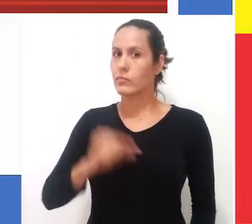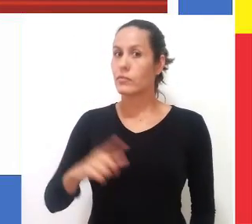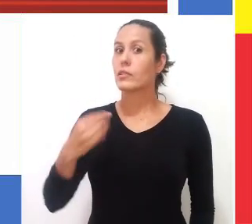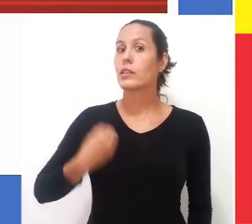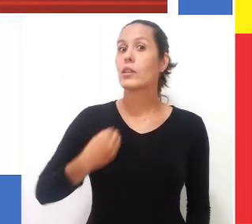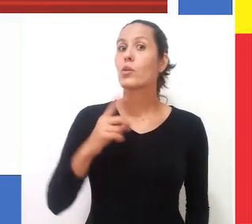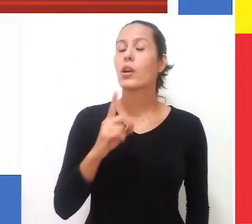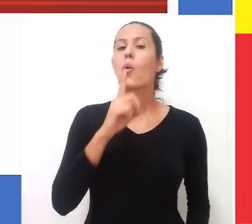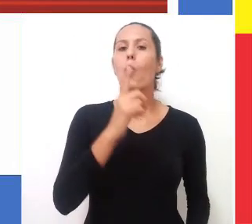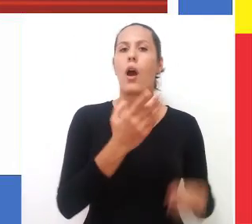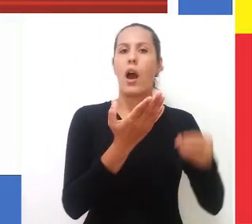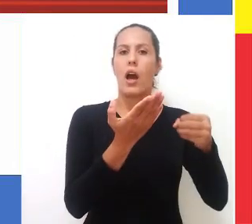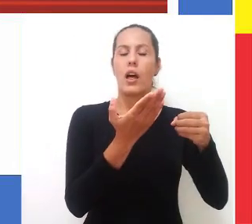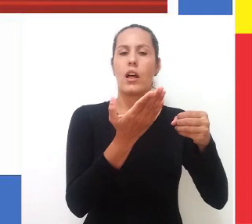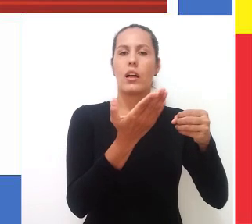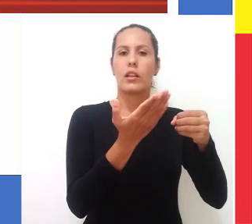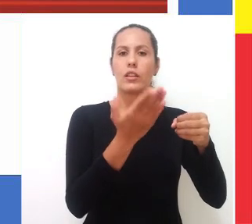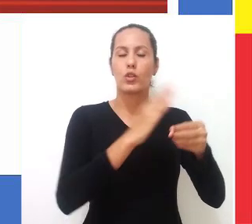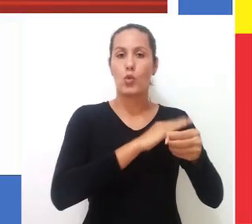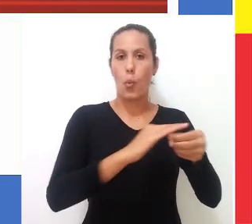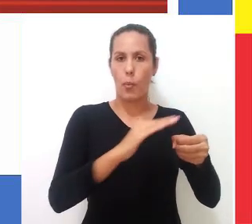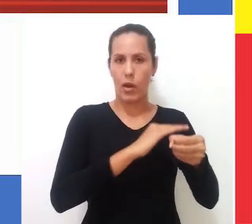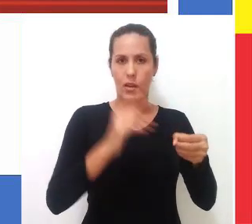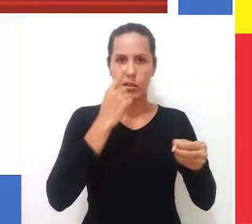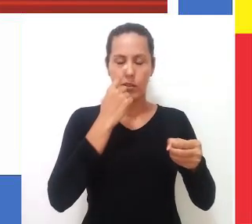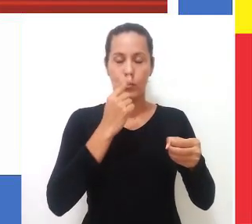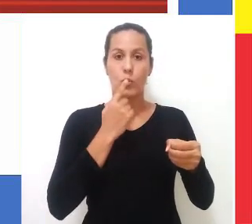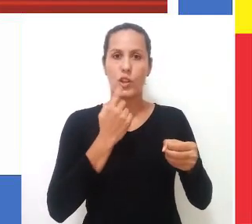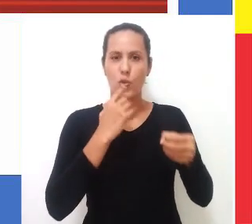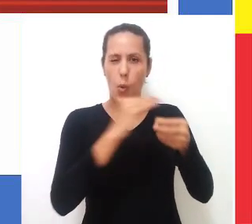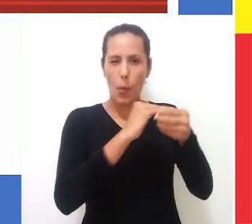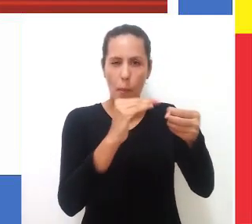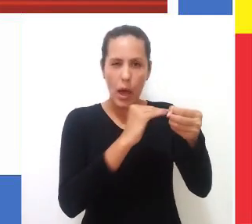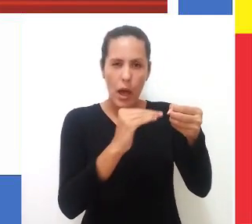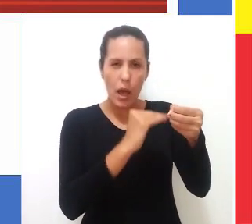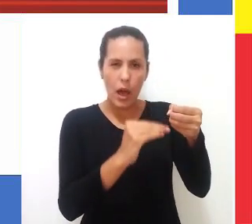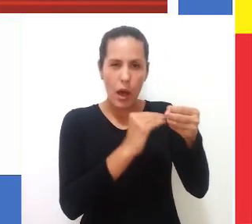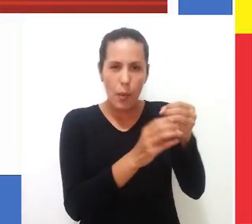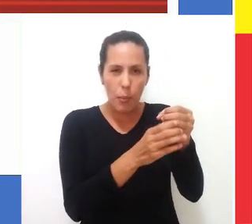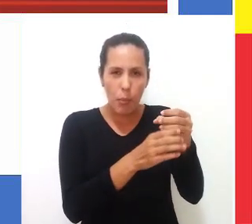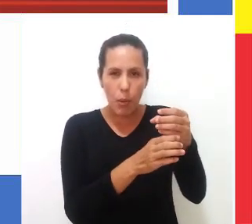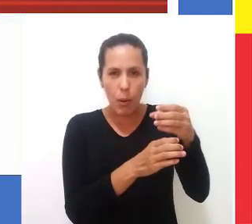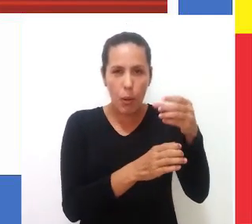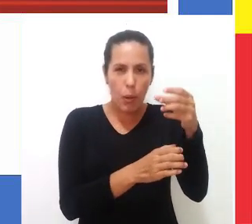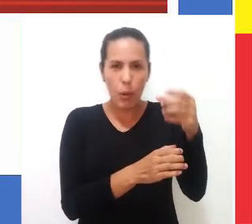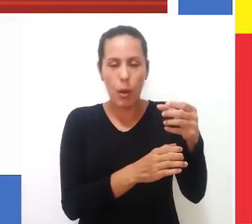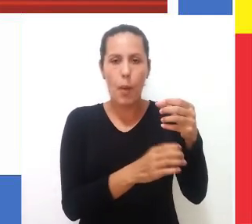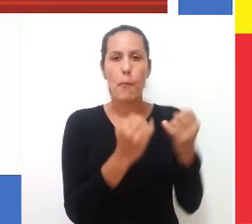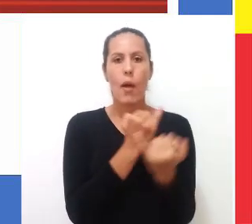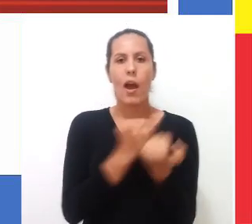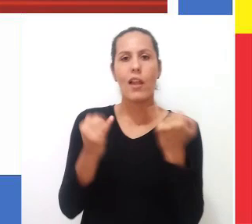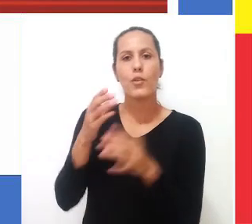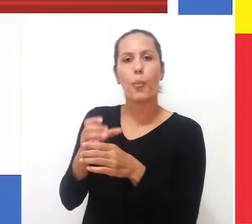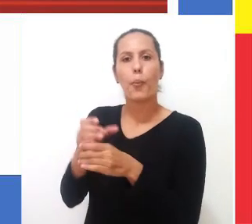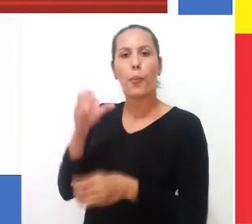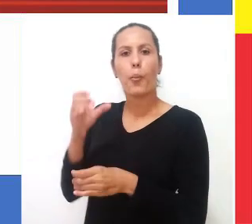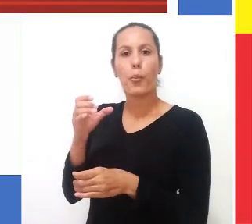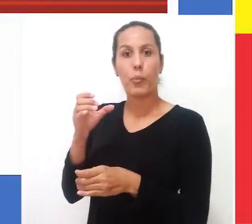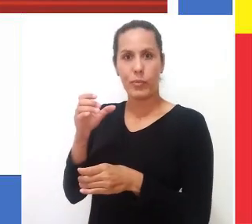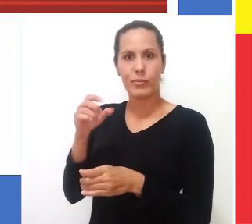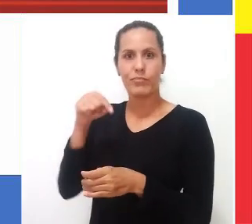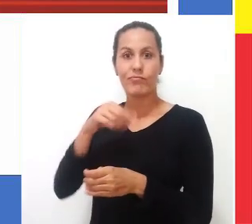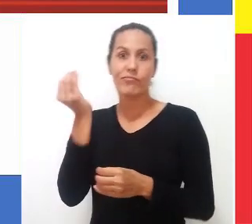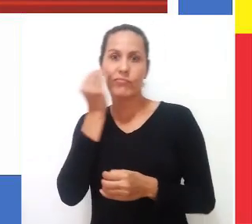podem observar aí que nós temos uma tomate cortada, fatiada, como se ela fosse a embalagem